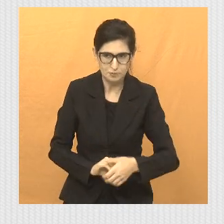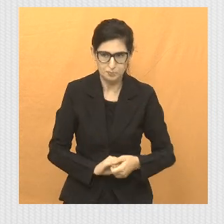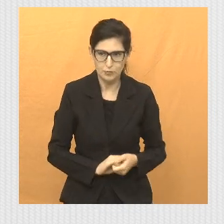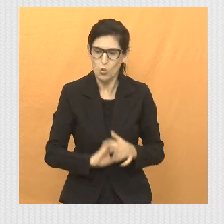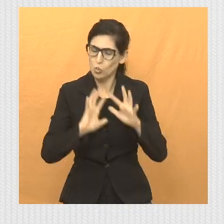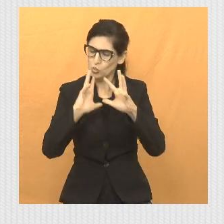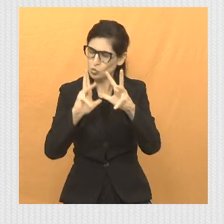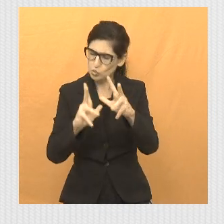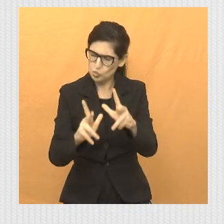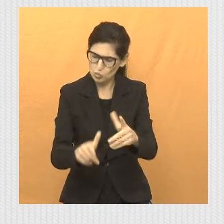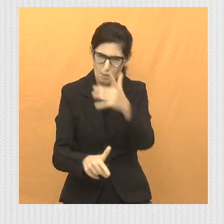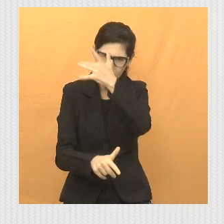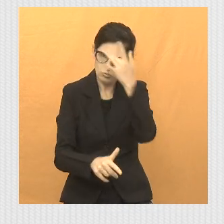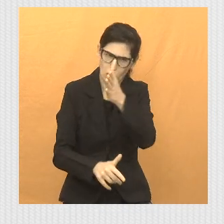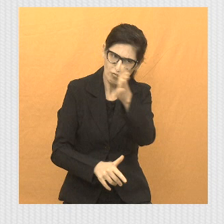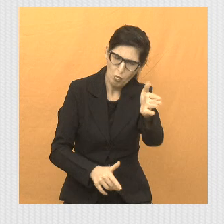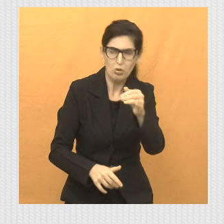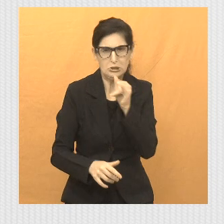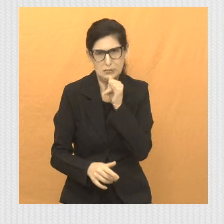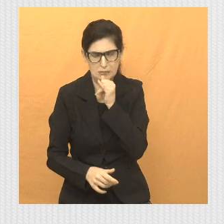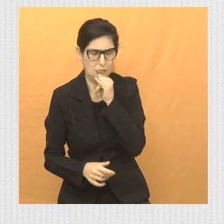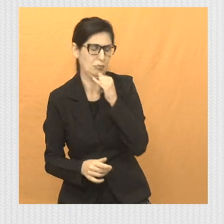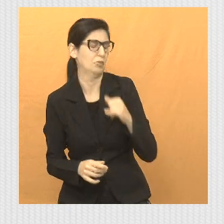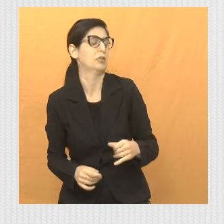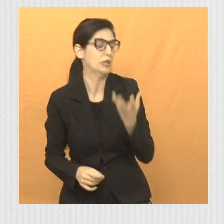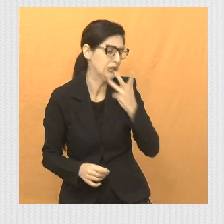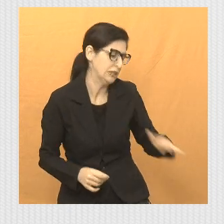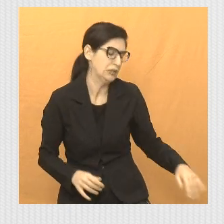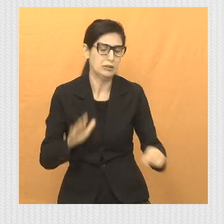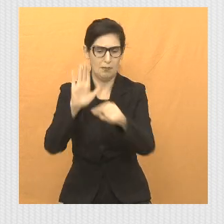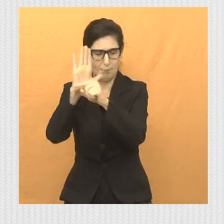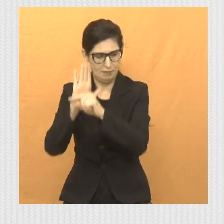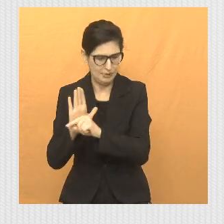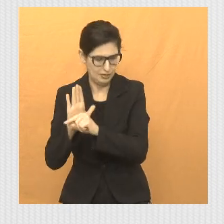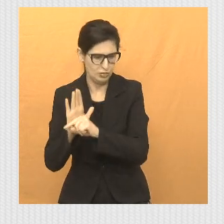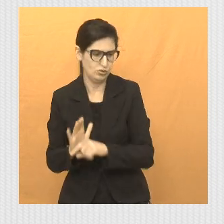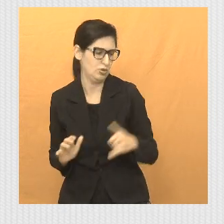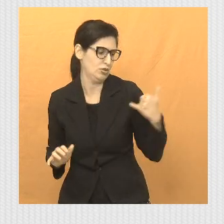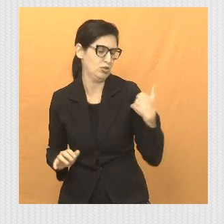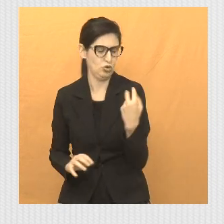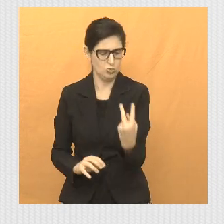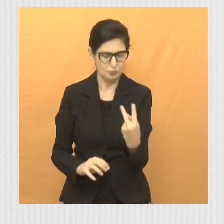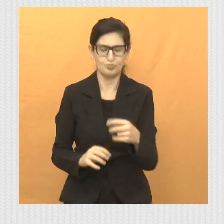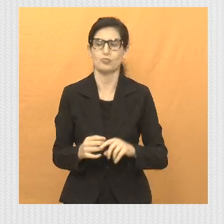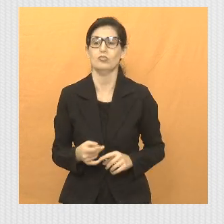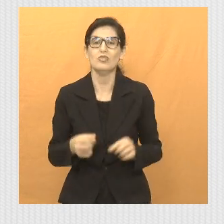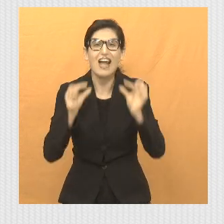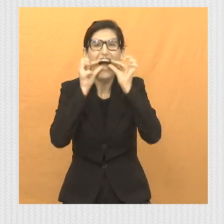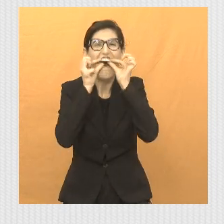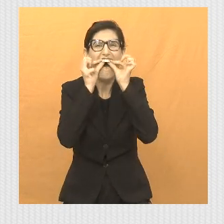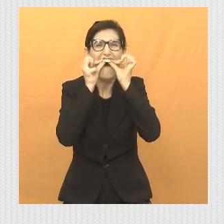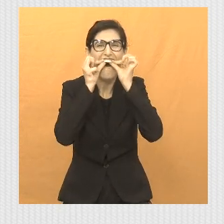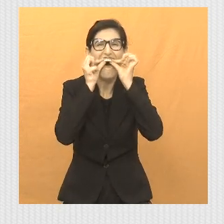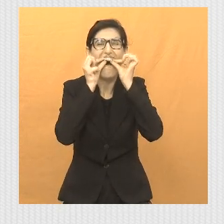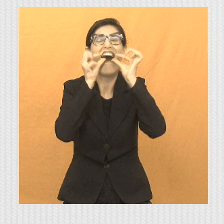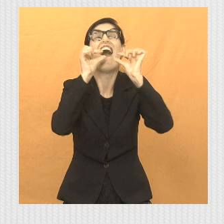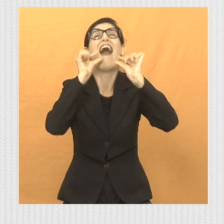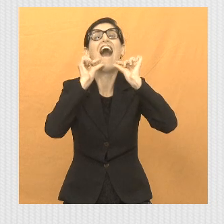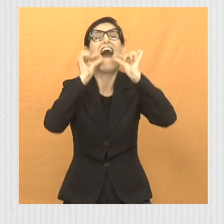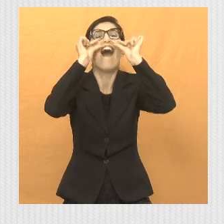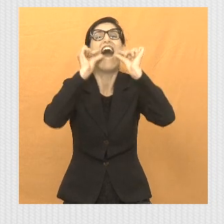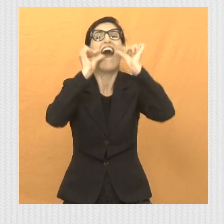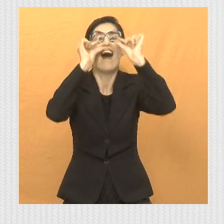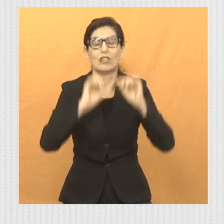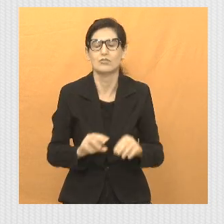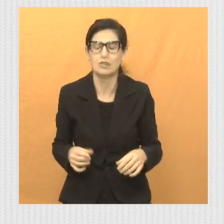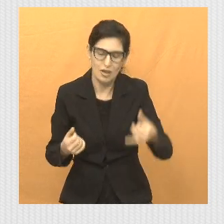completados, atendimentos de crianças menores de 2 anos, próteses entregues, a campanha de prevenção de